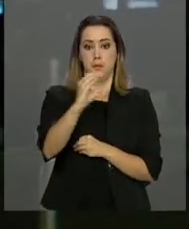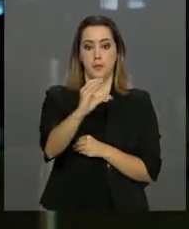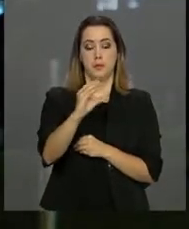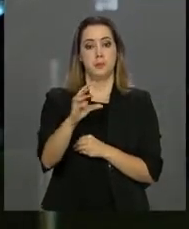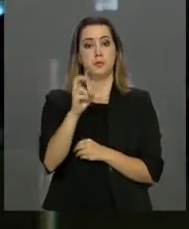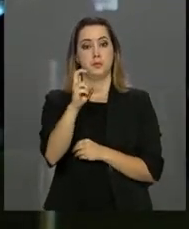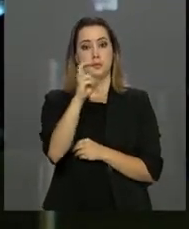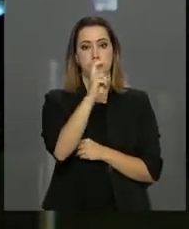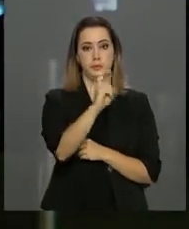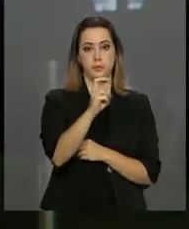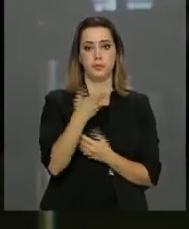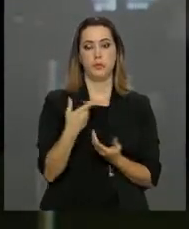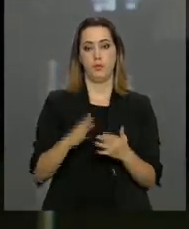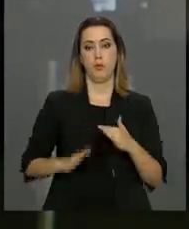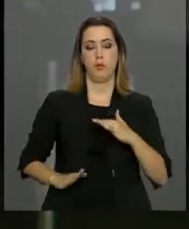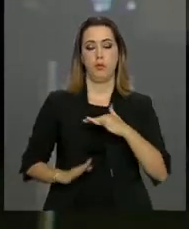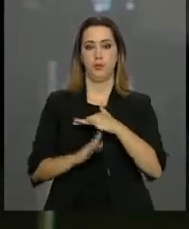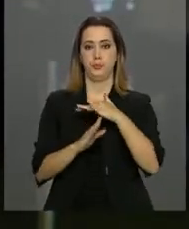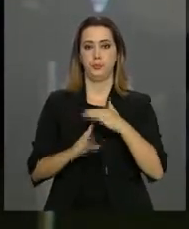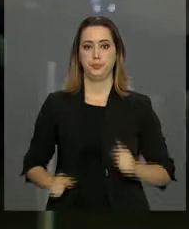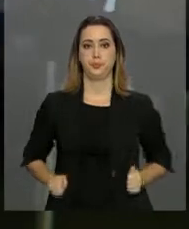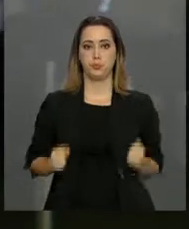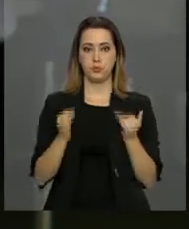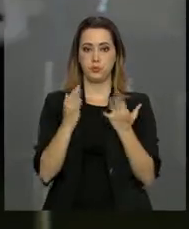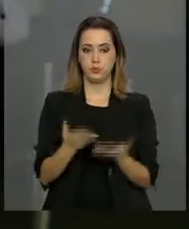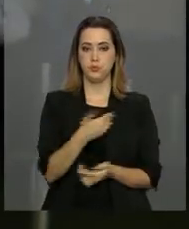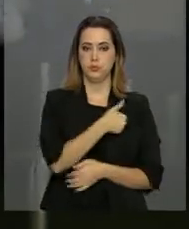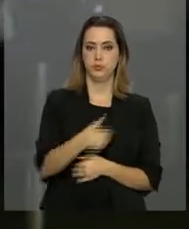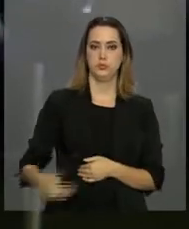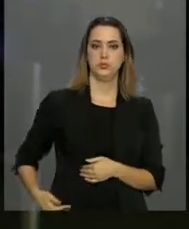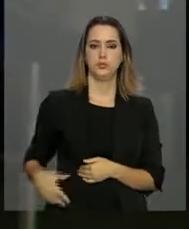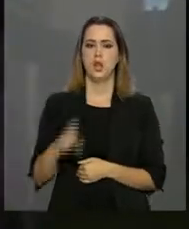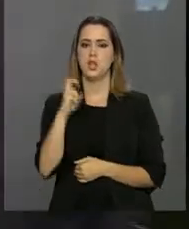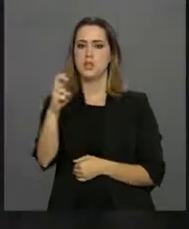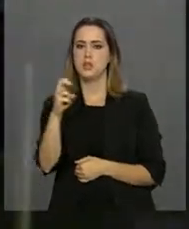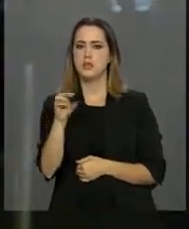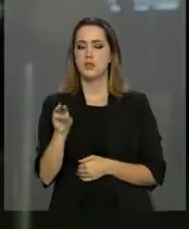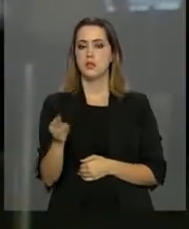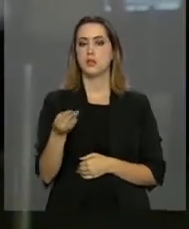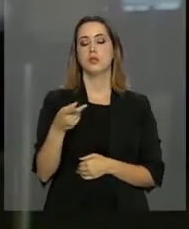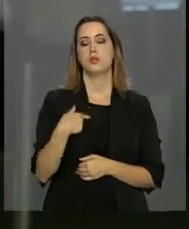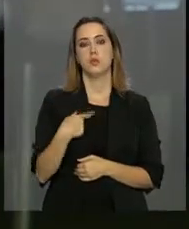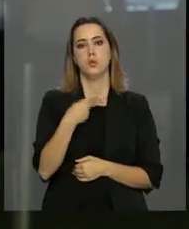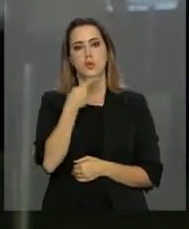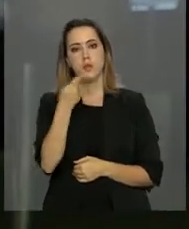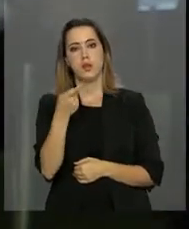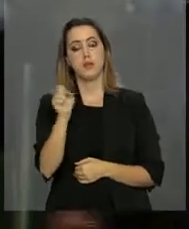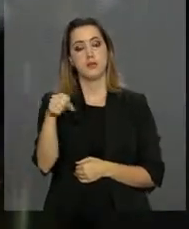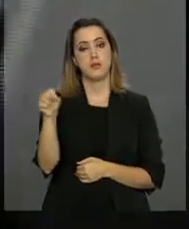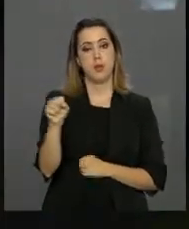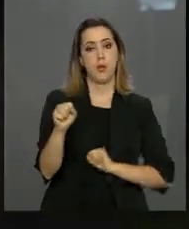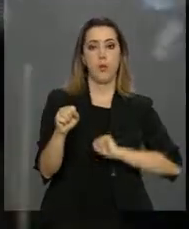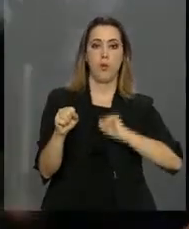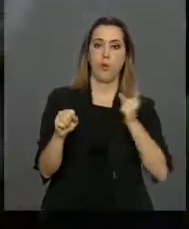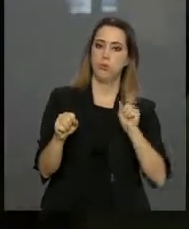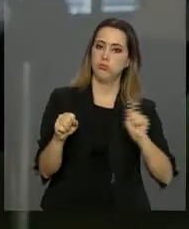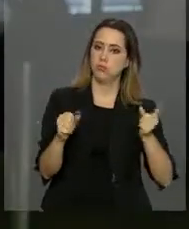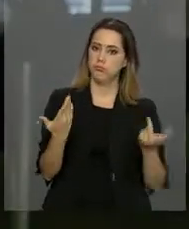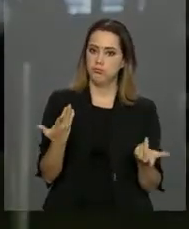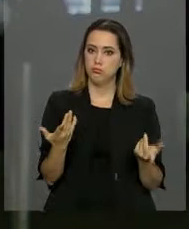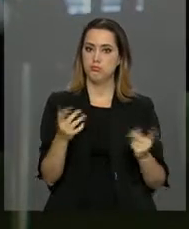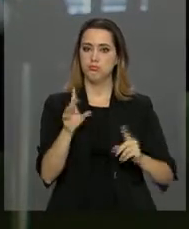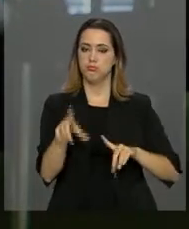públicos cada senador terá até cinco minutos para se posicionar contra ou a favor a pec para ser aprovada a proposta